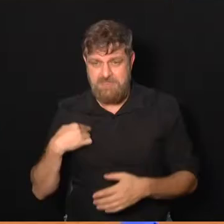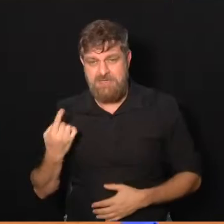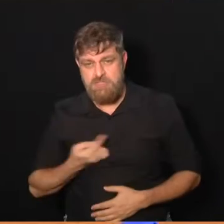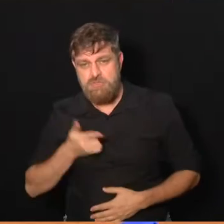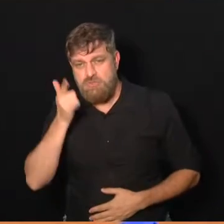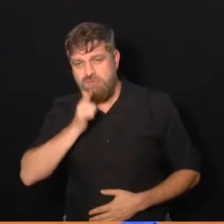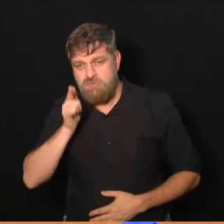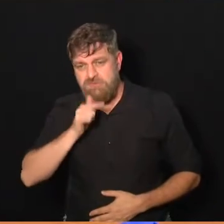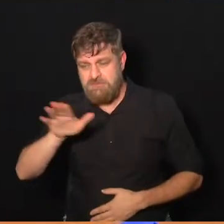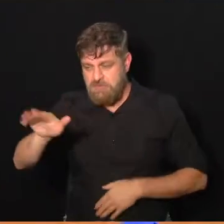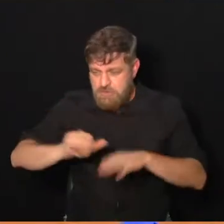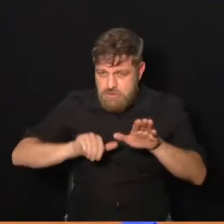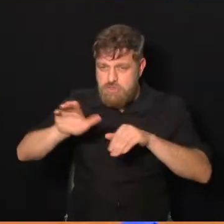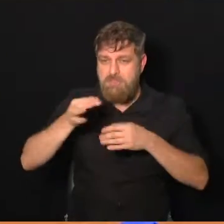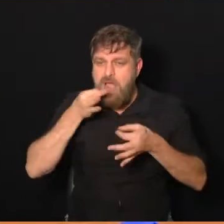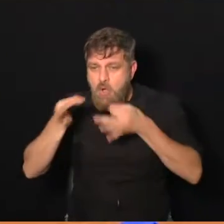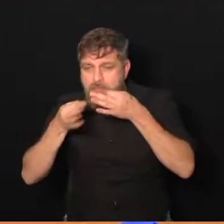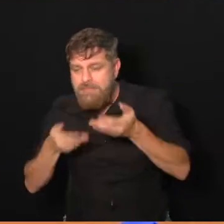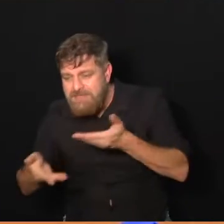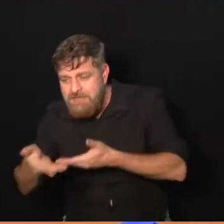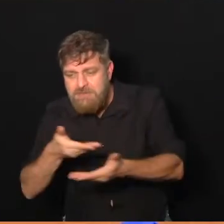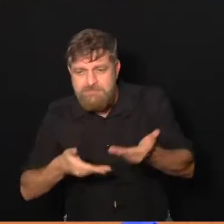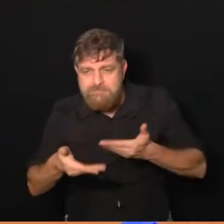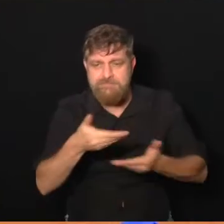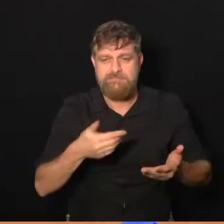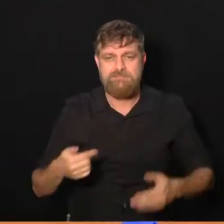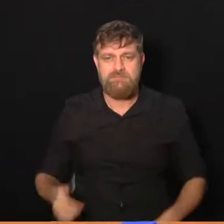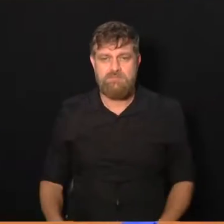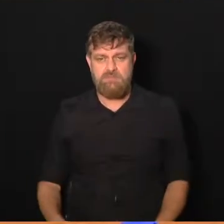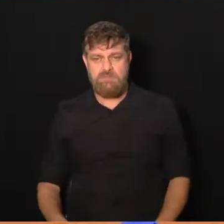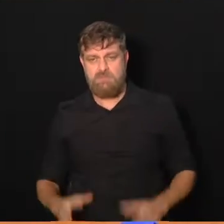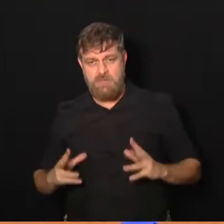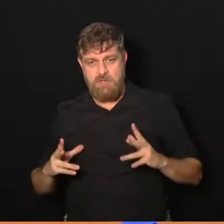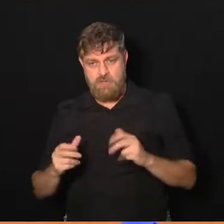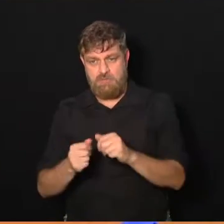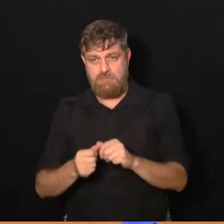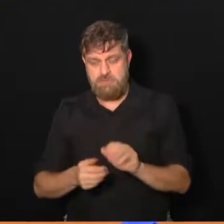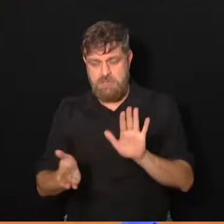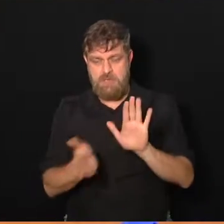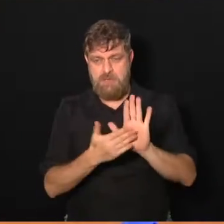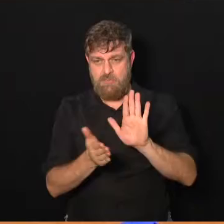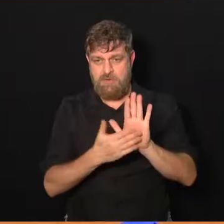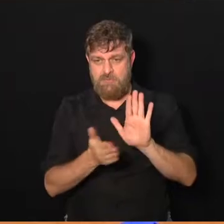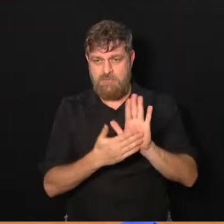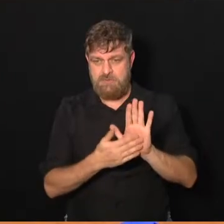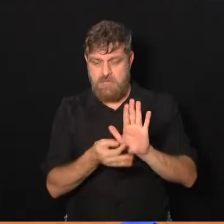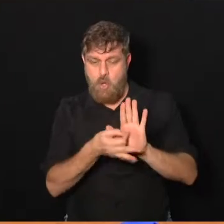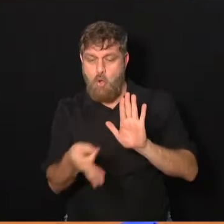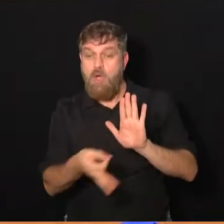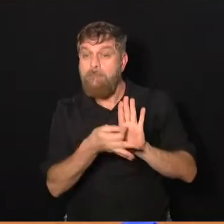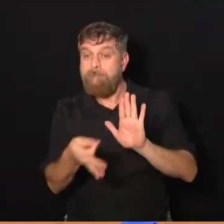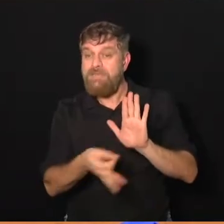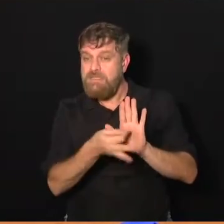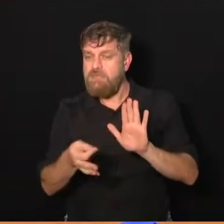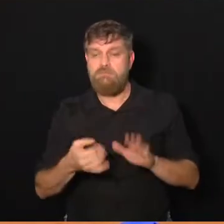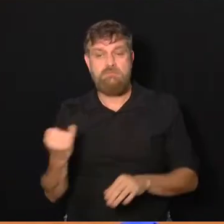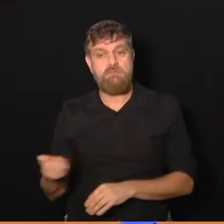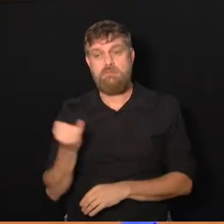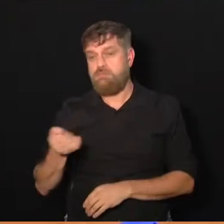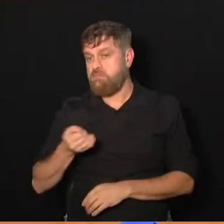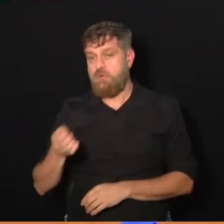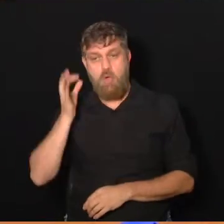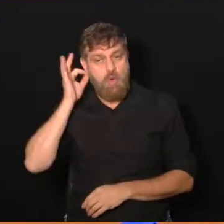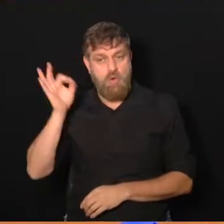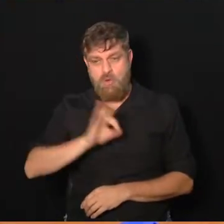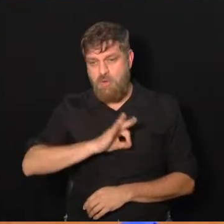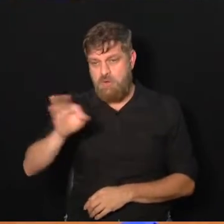possa trazer mais opiniões para a gente. Olha, todos os que apresentaram propostas aqui, foram todas propostas excelentes.